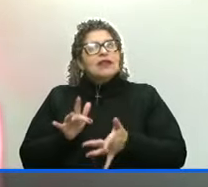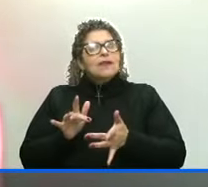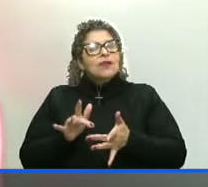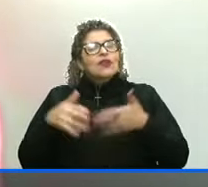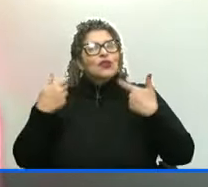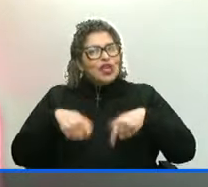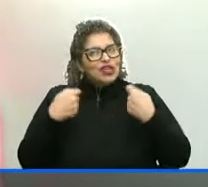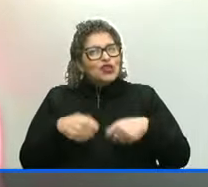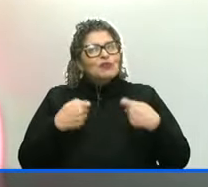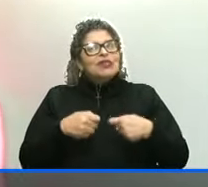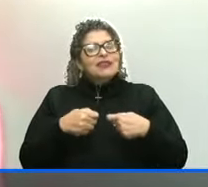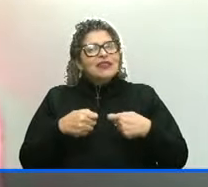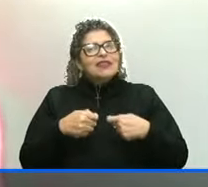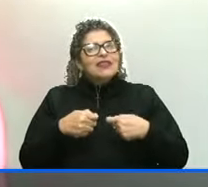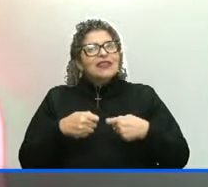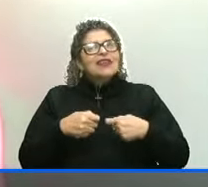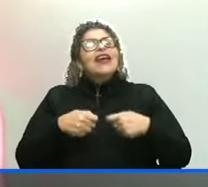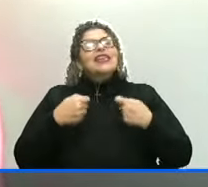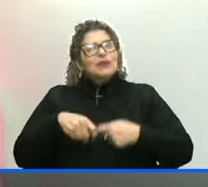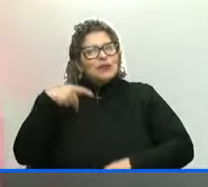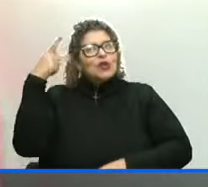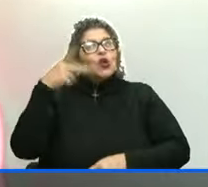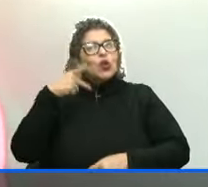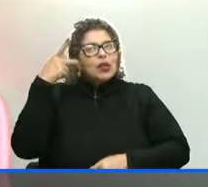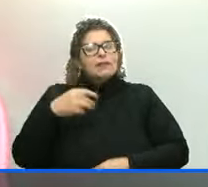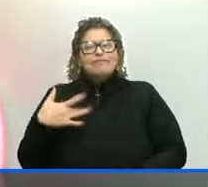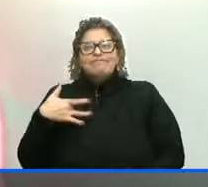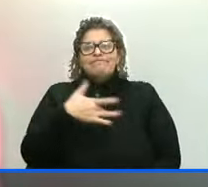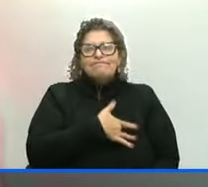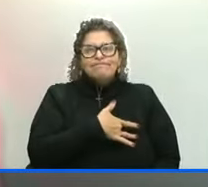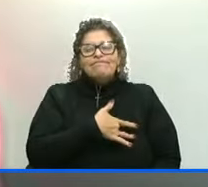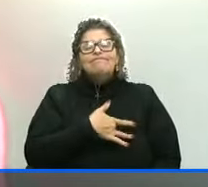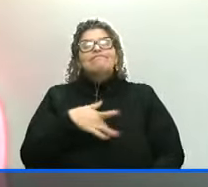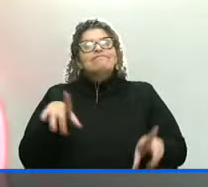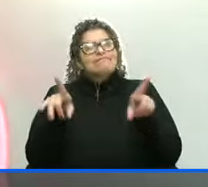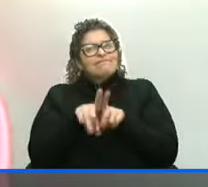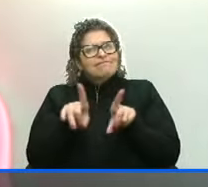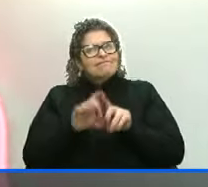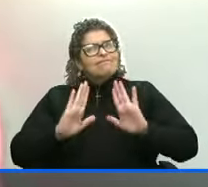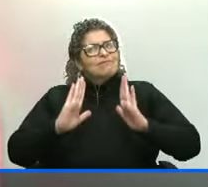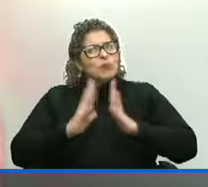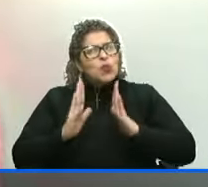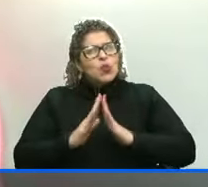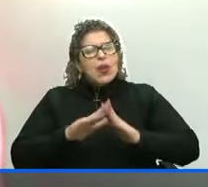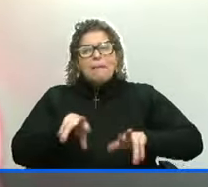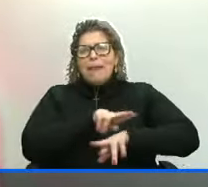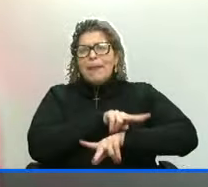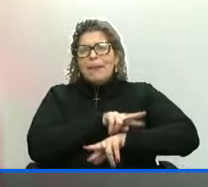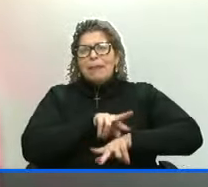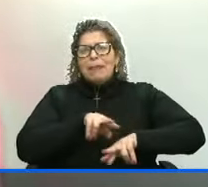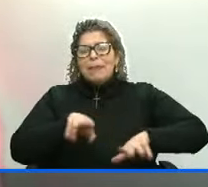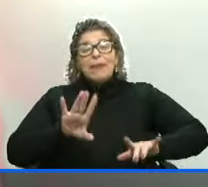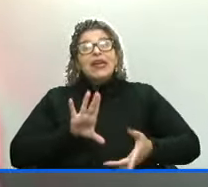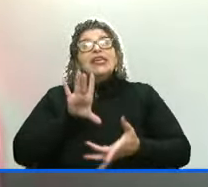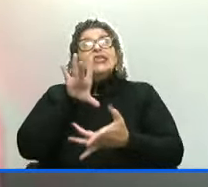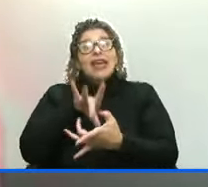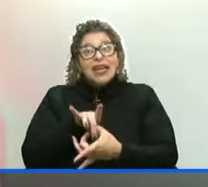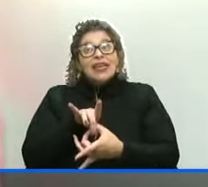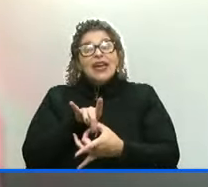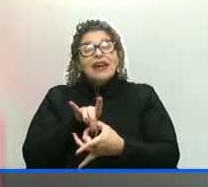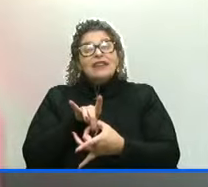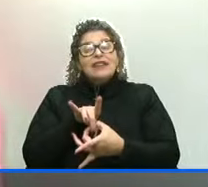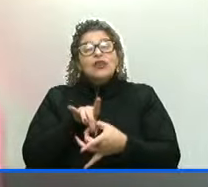gente precisa, ela precisa ser com todas as políticas, inclusive com a saúde, inclusive com moradia, com uma série de coisas que está interligado com